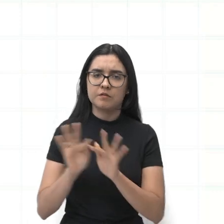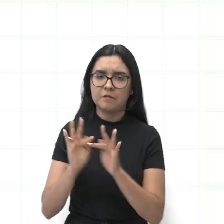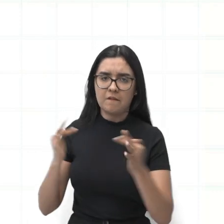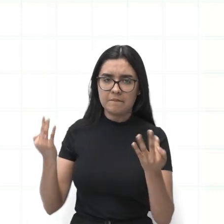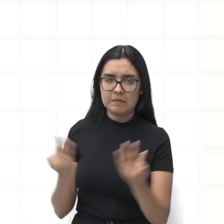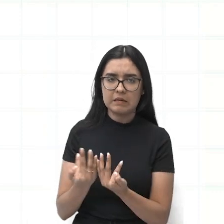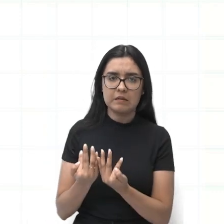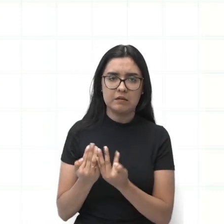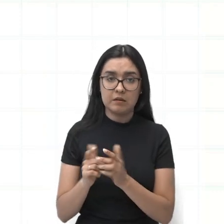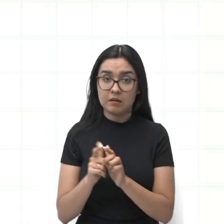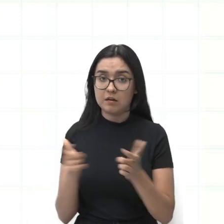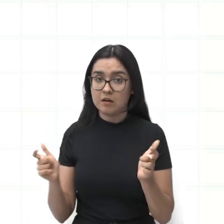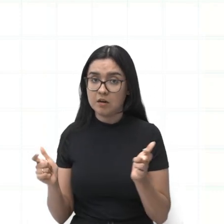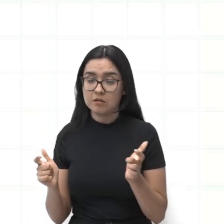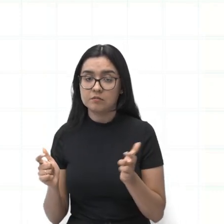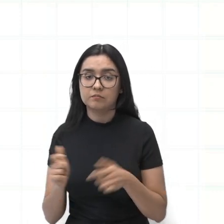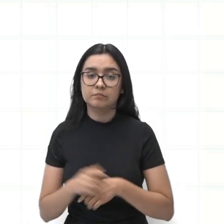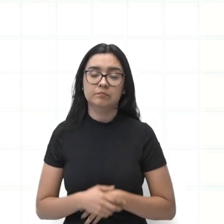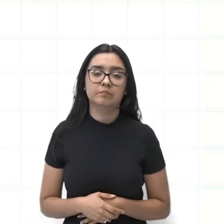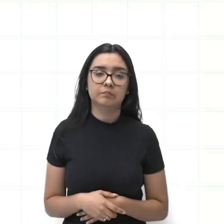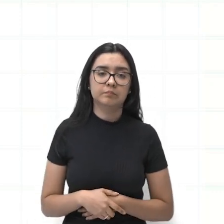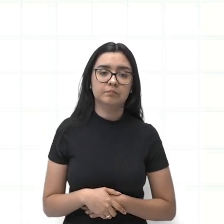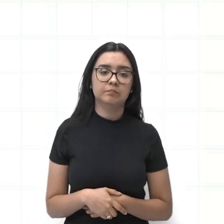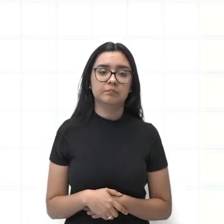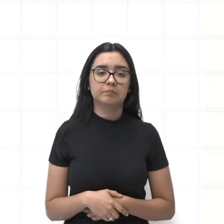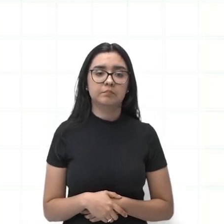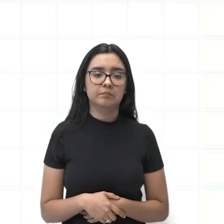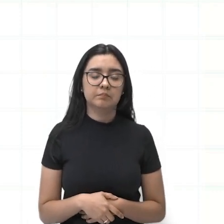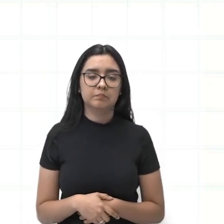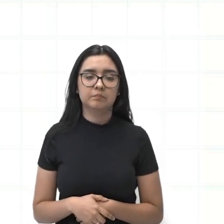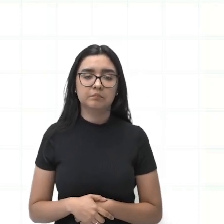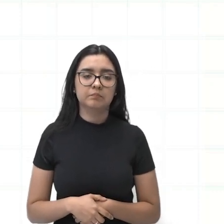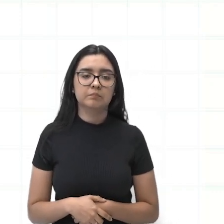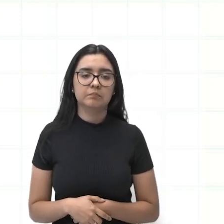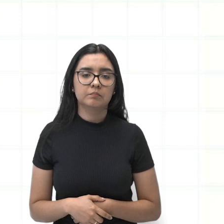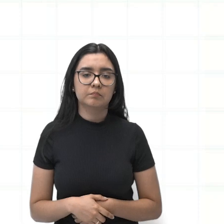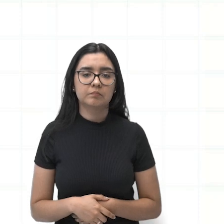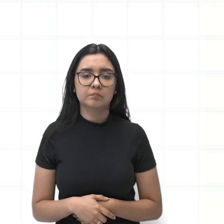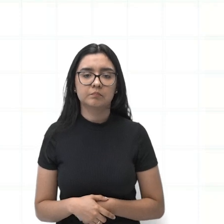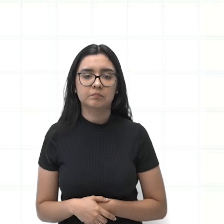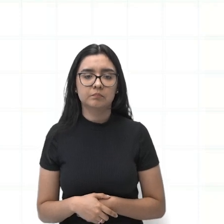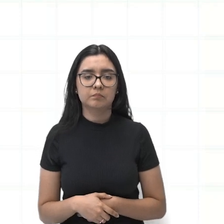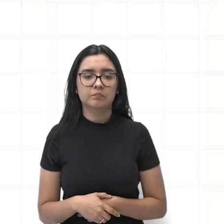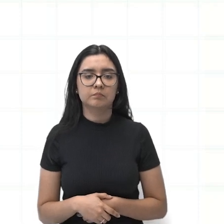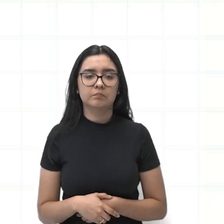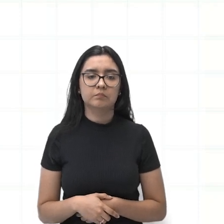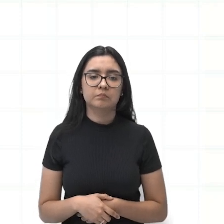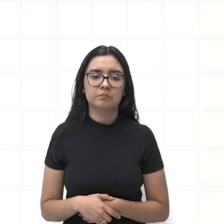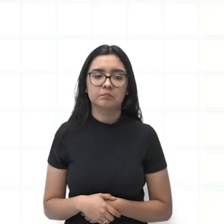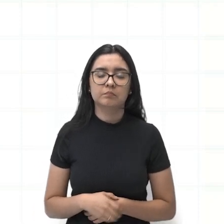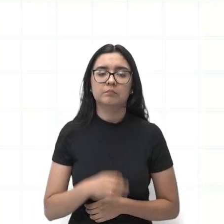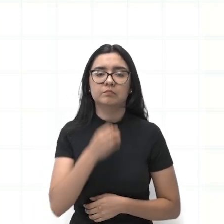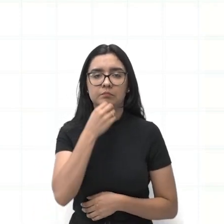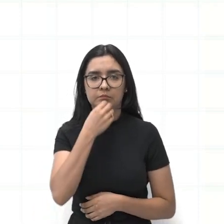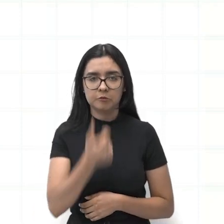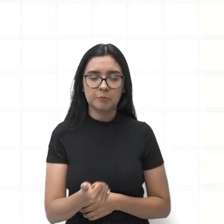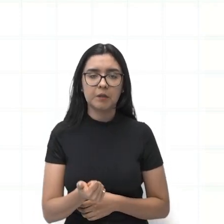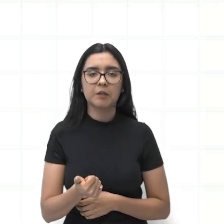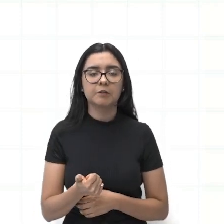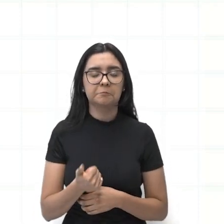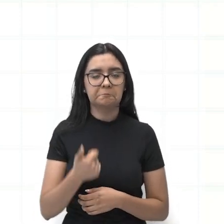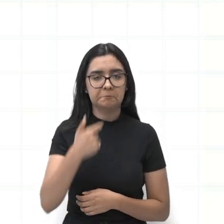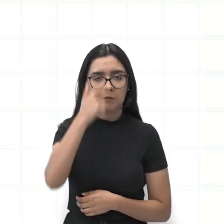Quão grande é a sua família? Então, qual o tamanho da sua família? Então, doing well, indo bem,